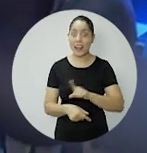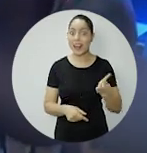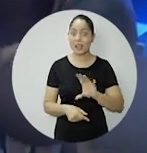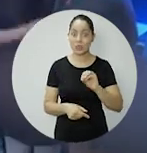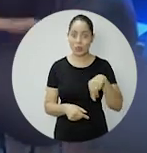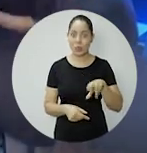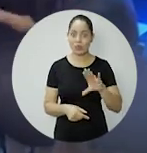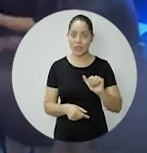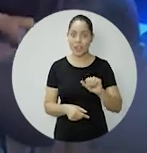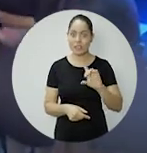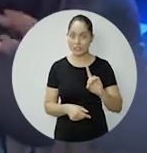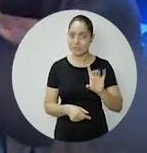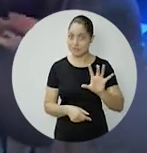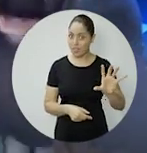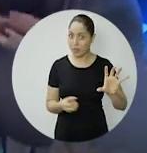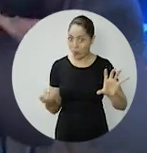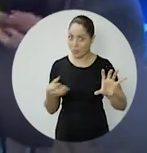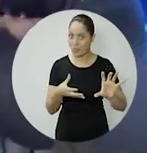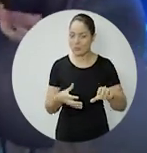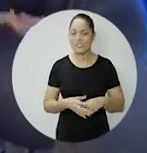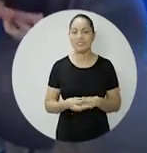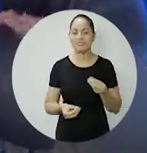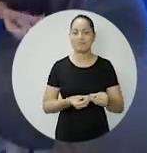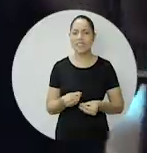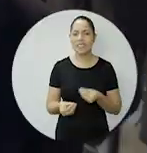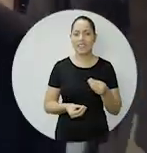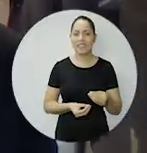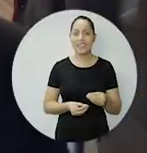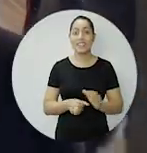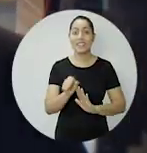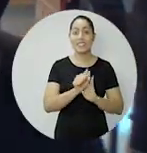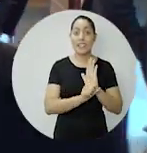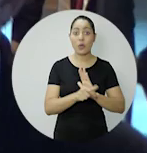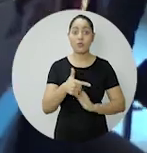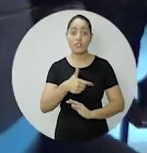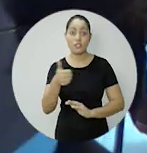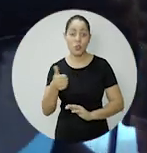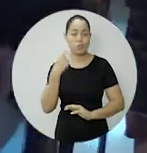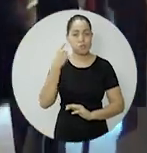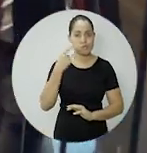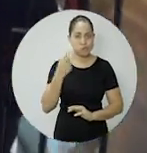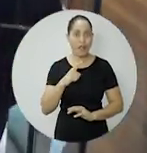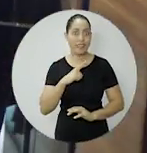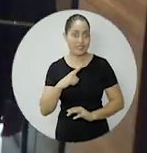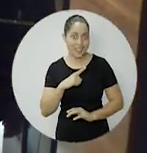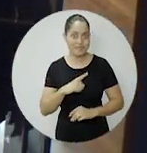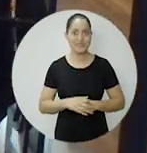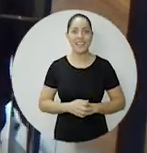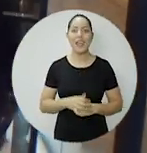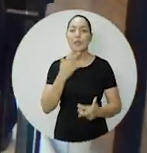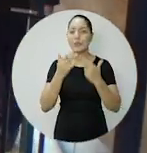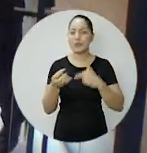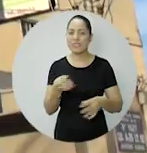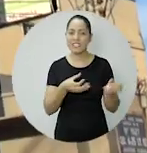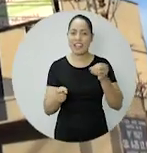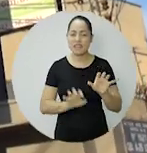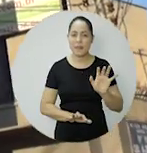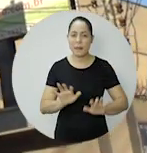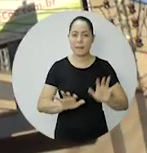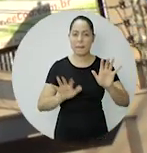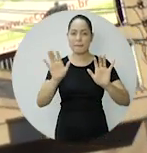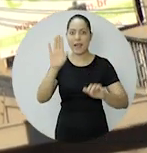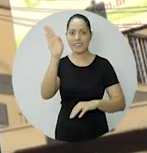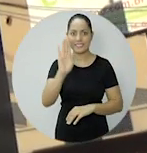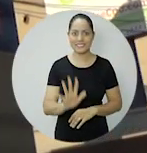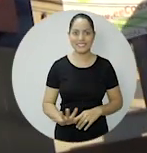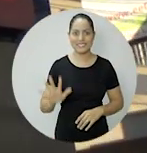Assistência do Estado, que já traz o programa inovador Sistema OAB Século XXI. É a modernidade das salas de